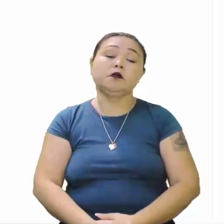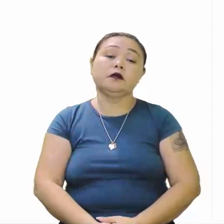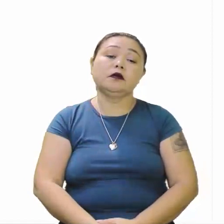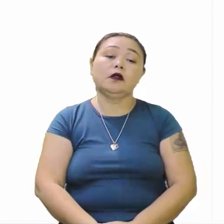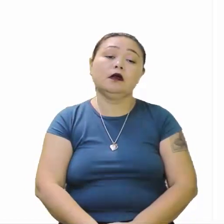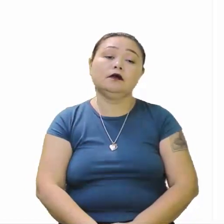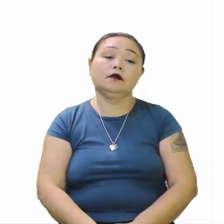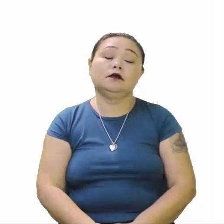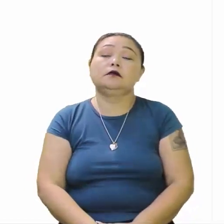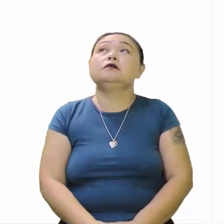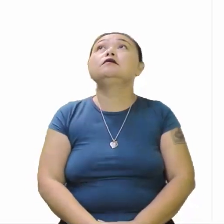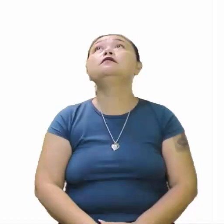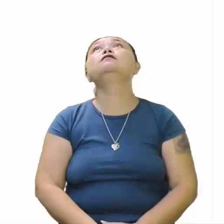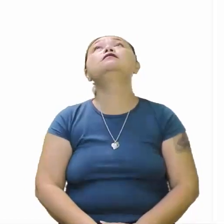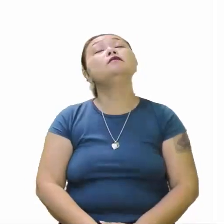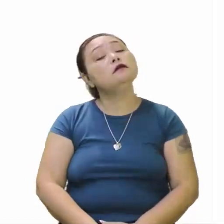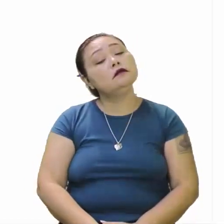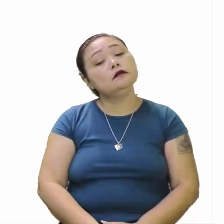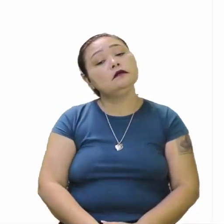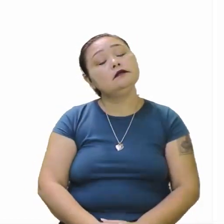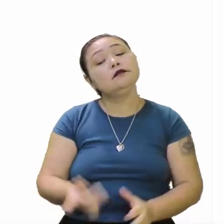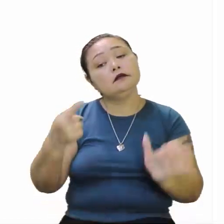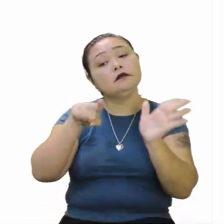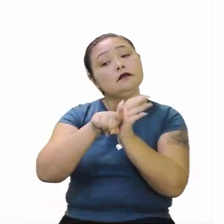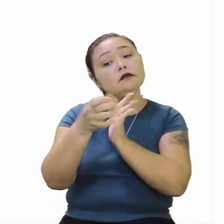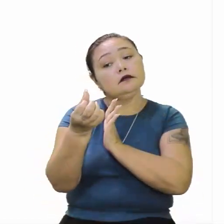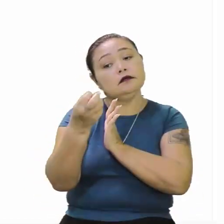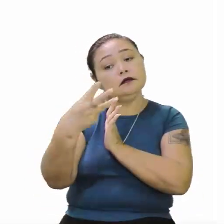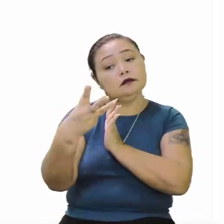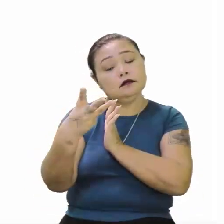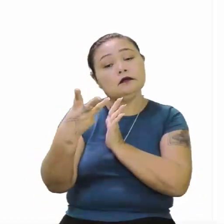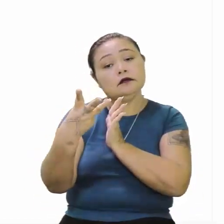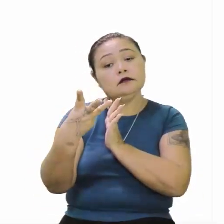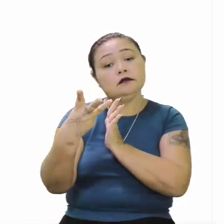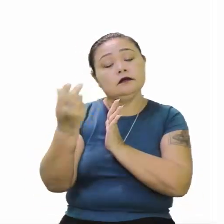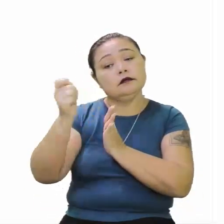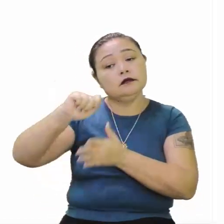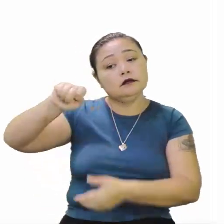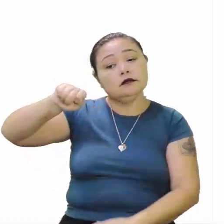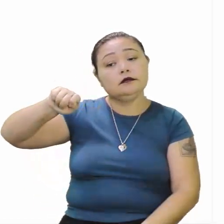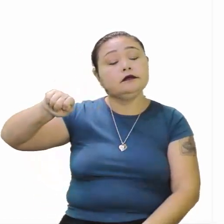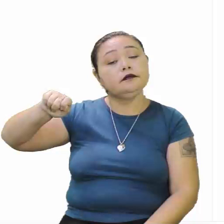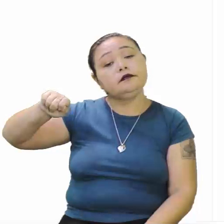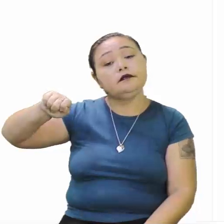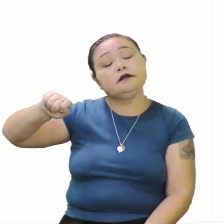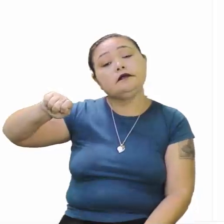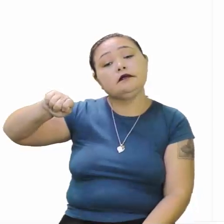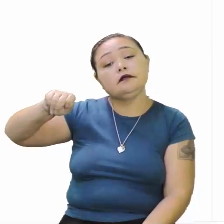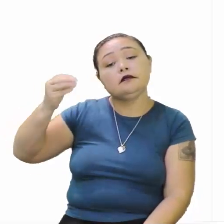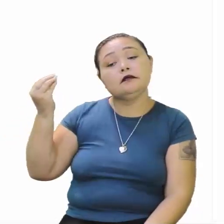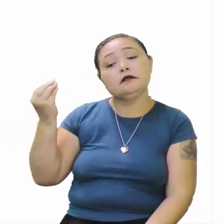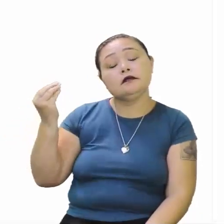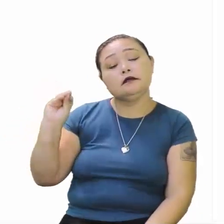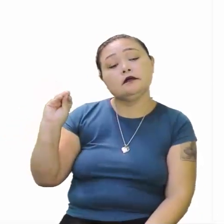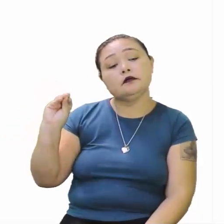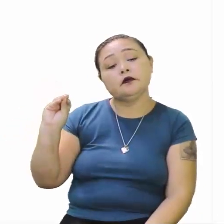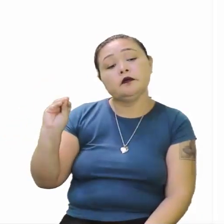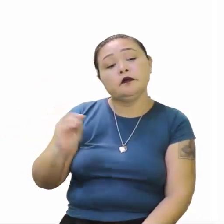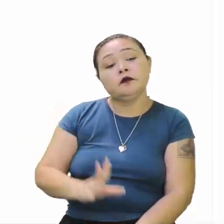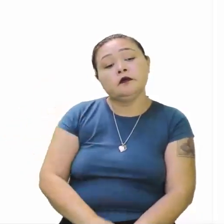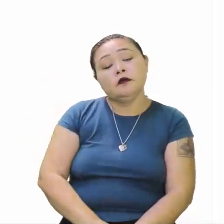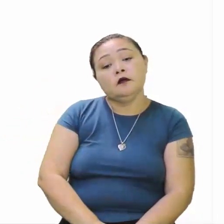de 63 negativo, né? Então, vou escrever para vocês